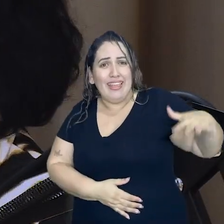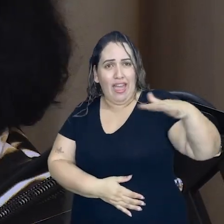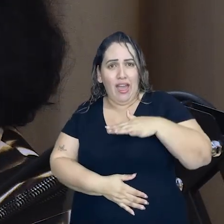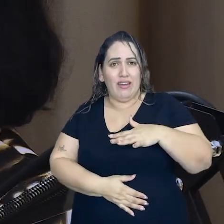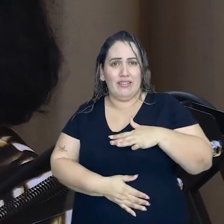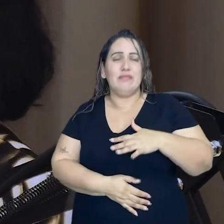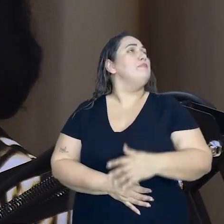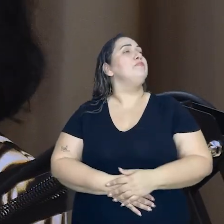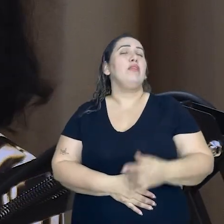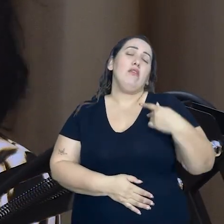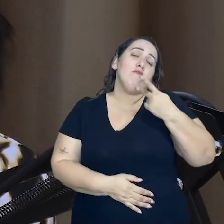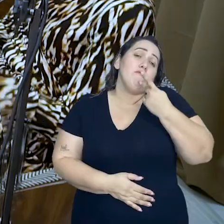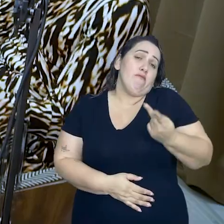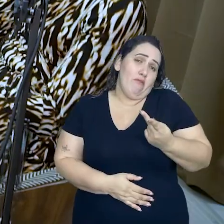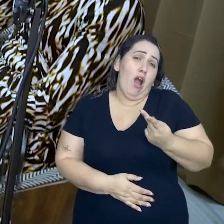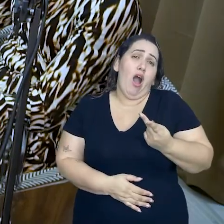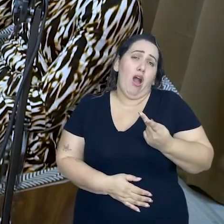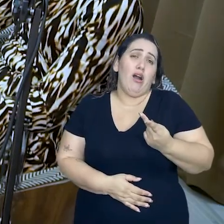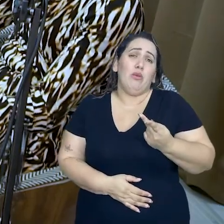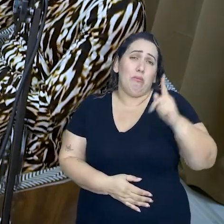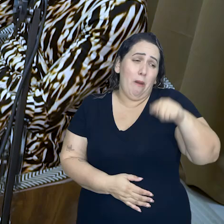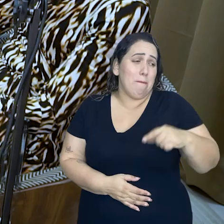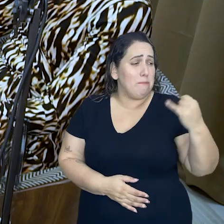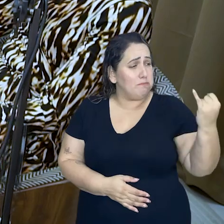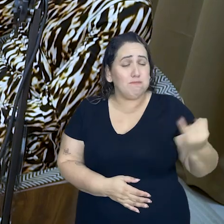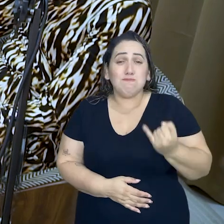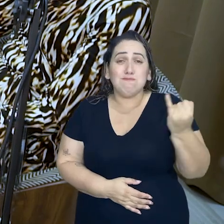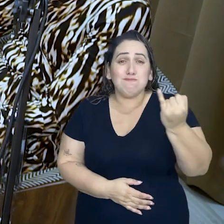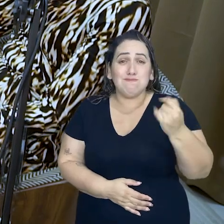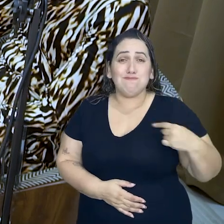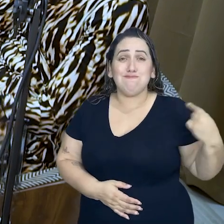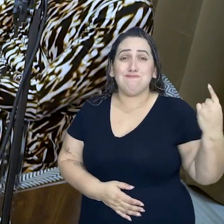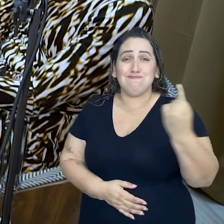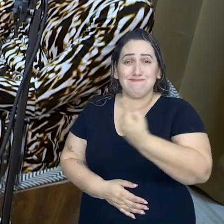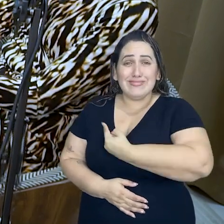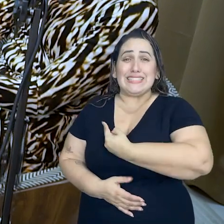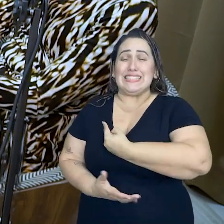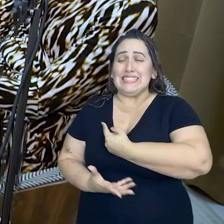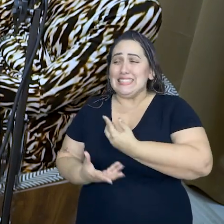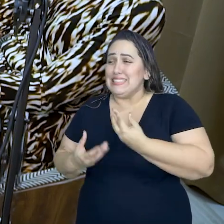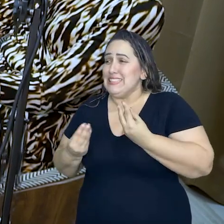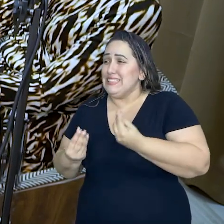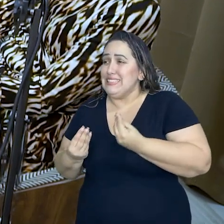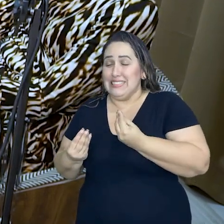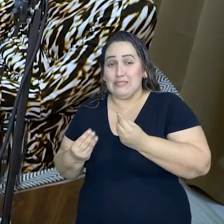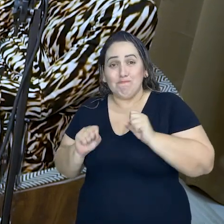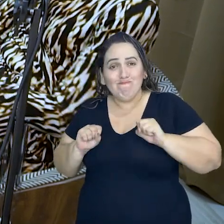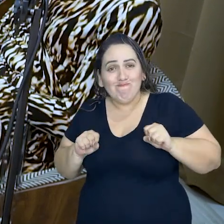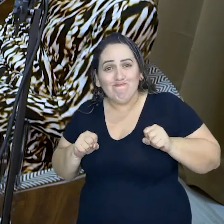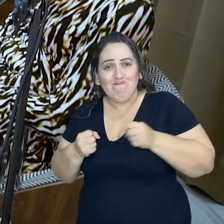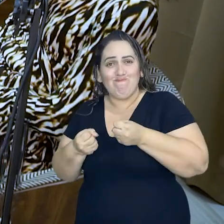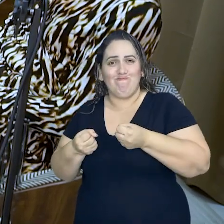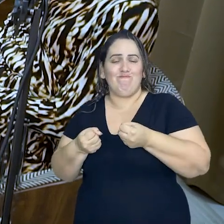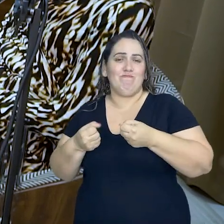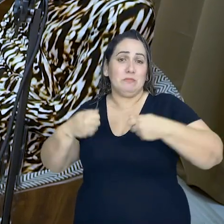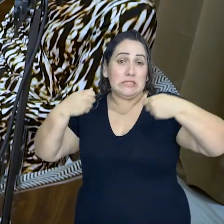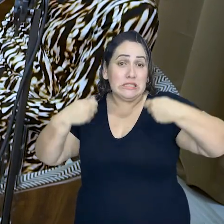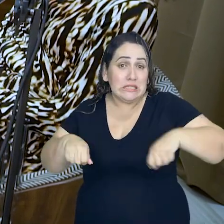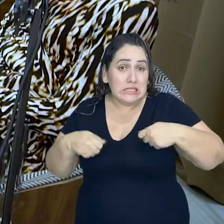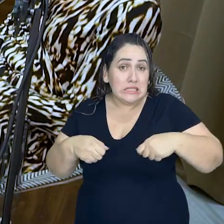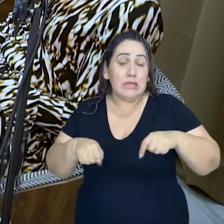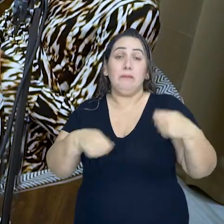eu falo assim, vamos é uma assessoria, isso, né? Um isso. advogado,